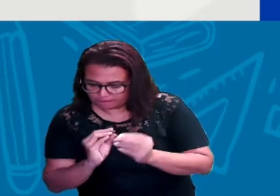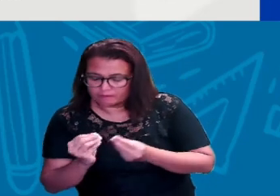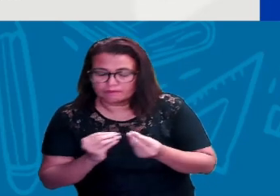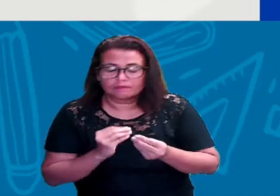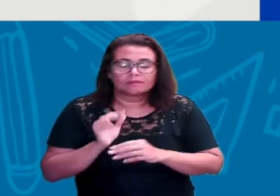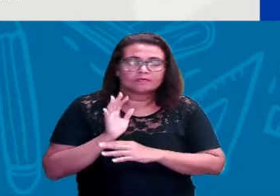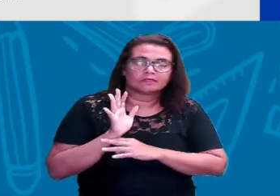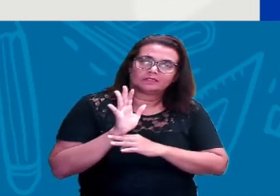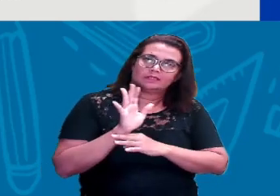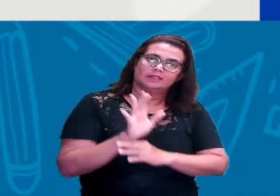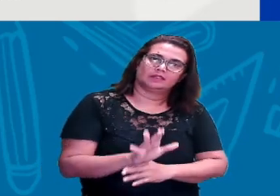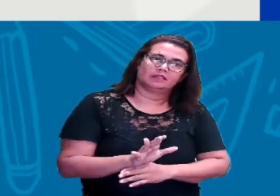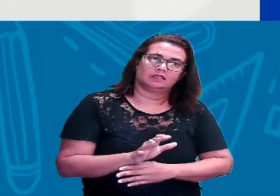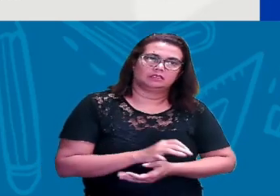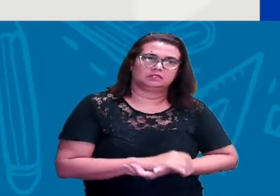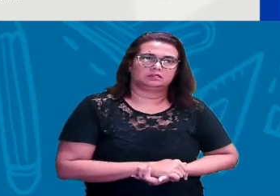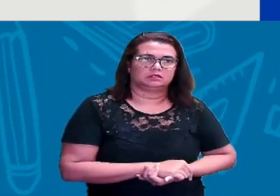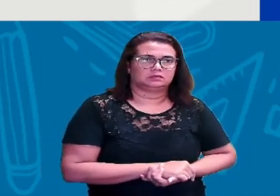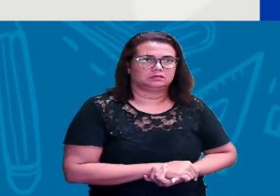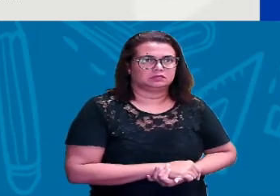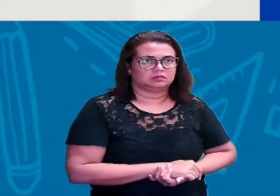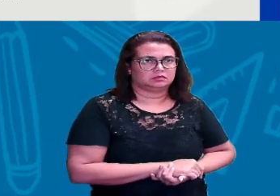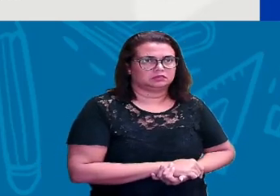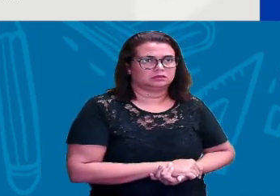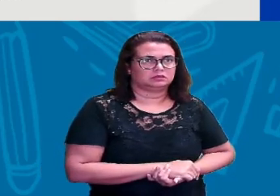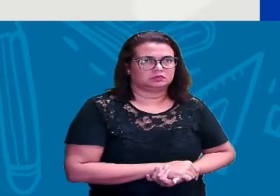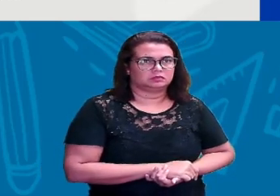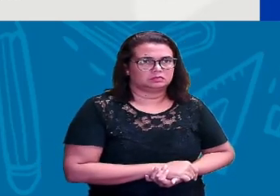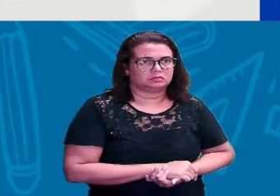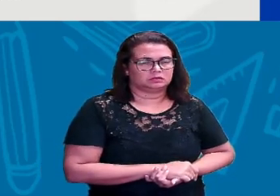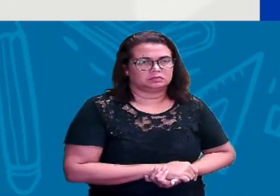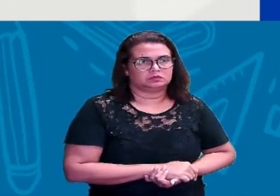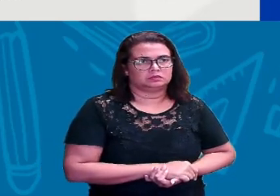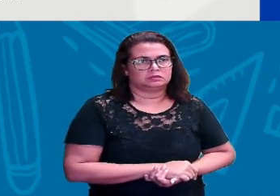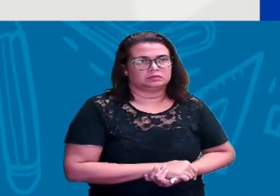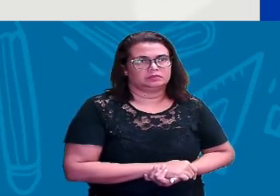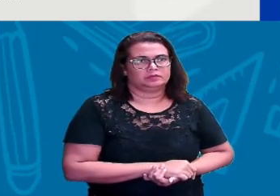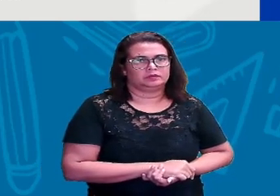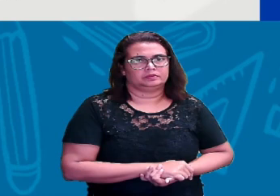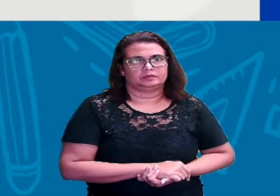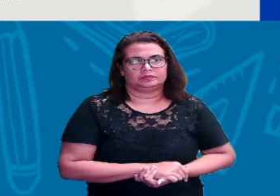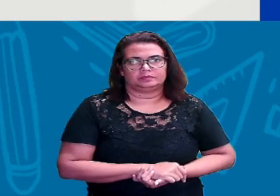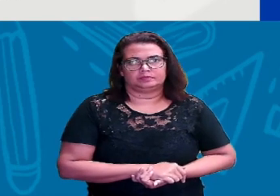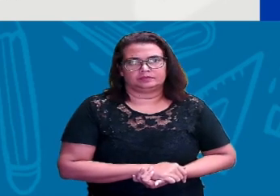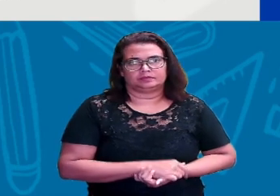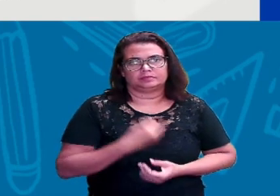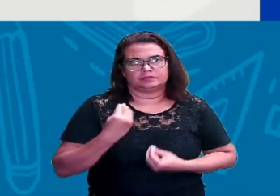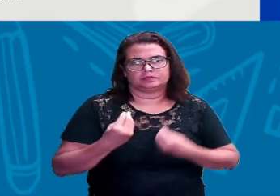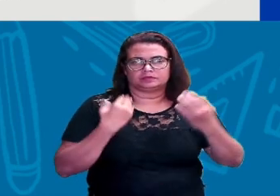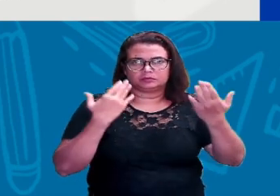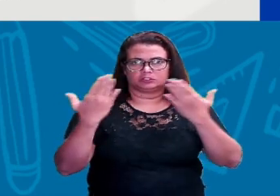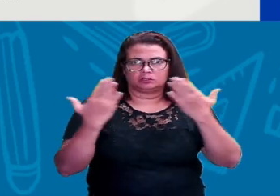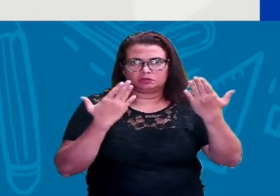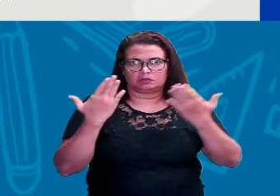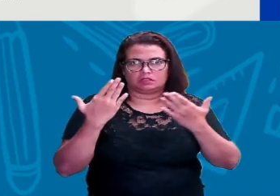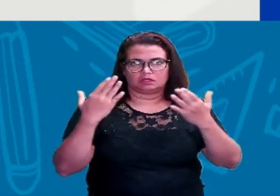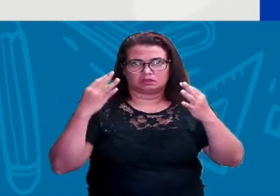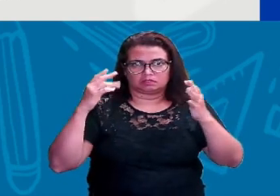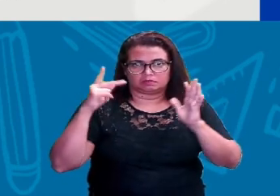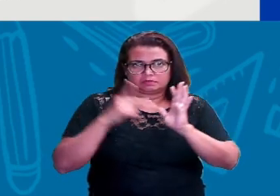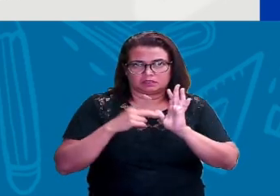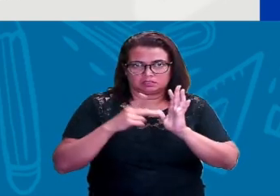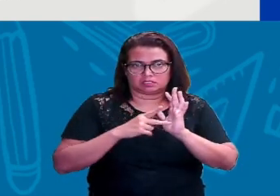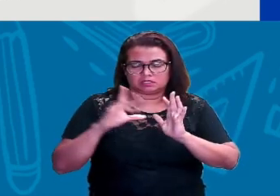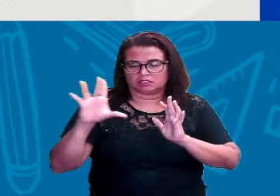ajuda na representação do comprimento, do trabalho com comprimento. Então, ele quer saber a comparação exata entre a cola e a